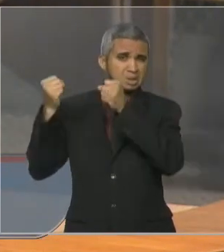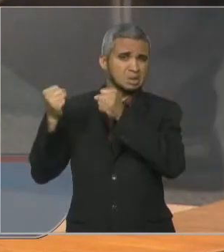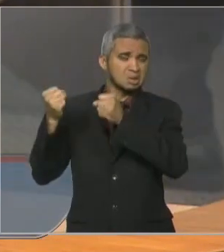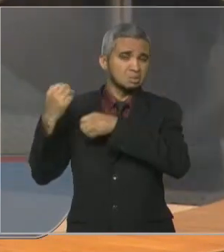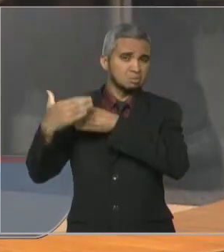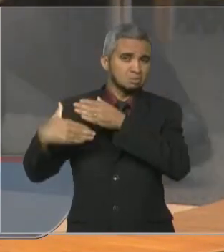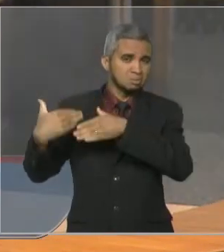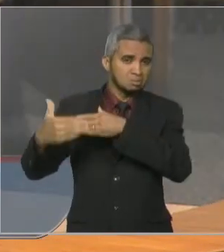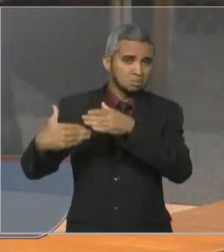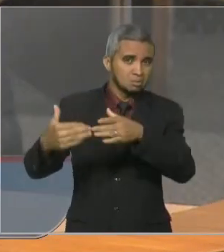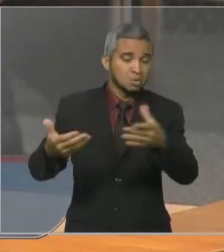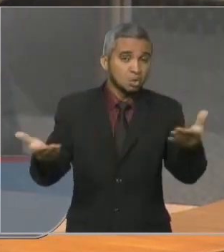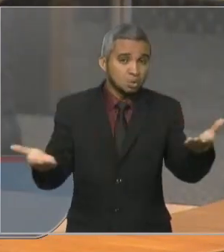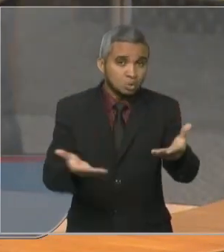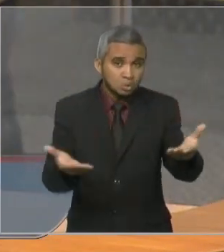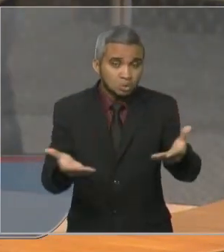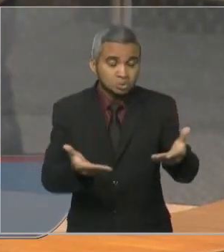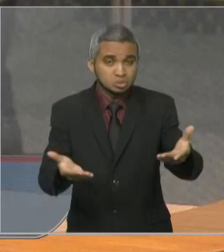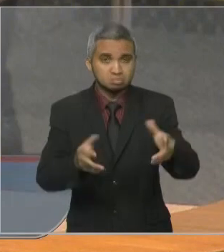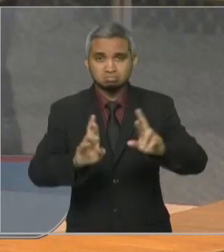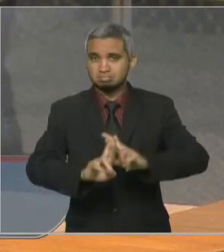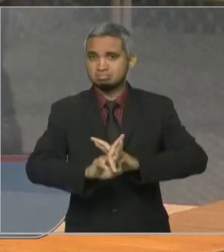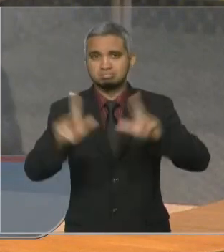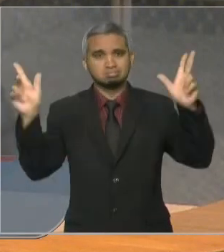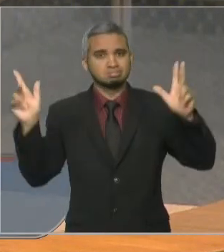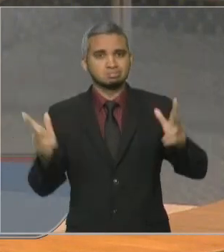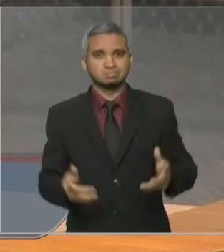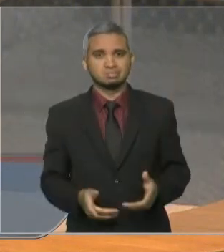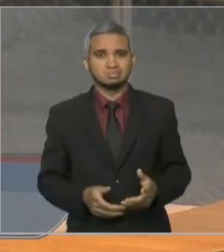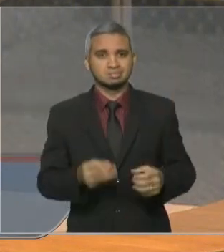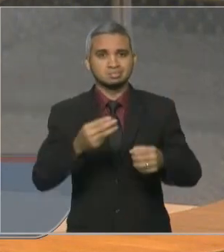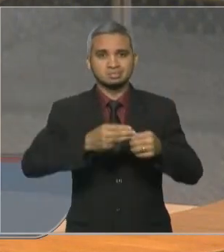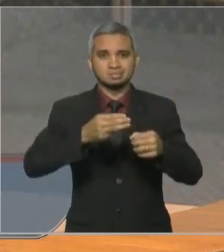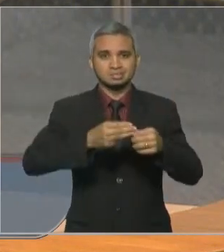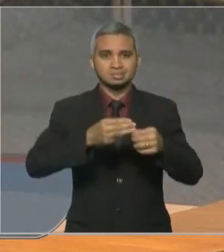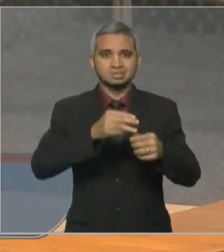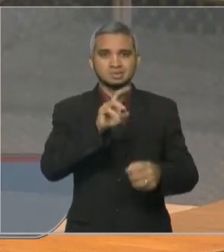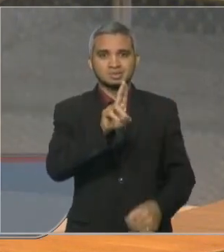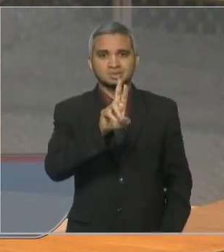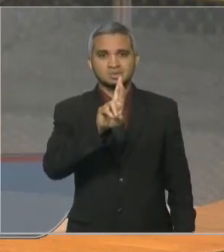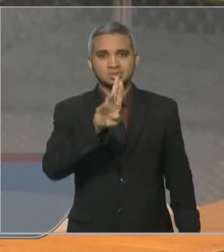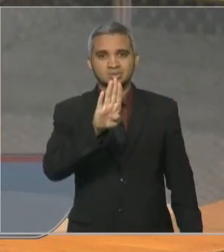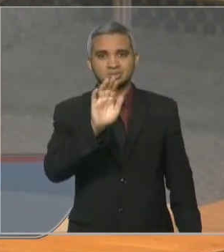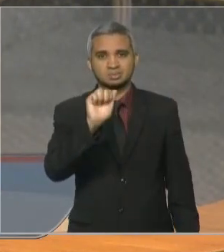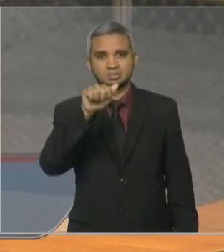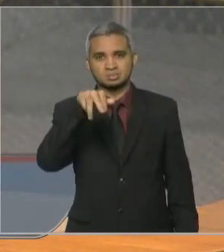diferente, com obras, com benefício, com a nova administração,